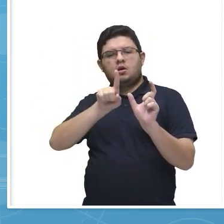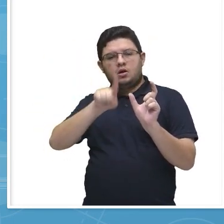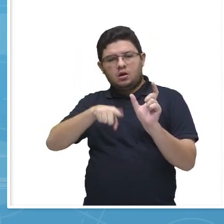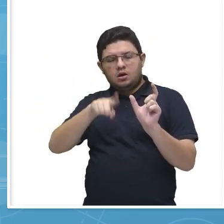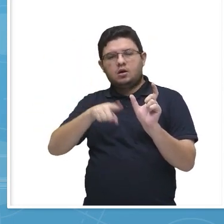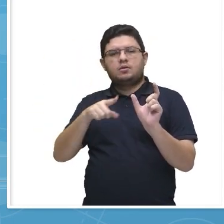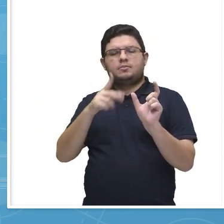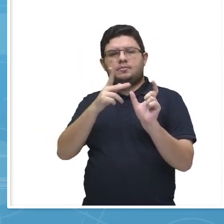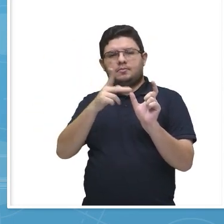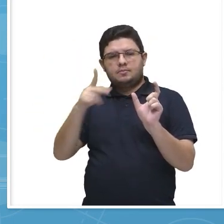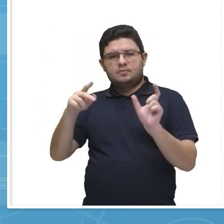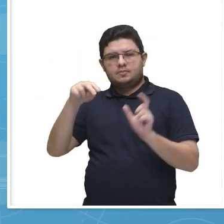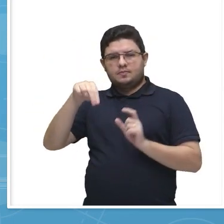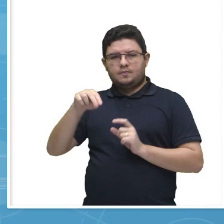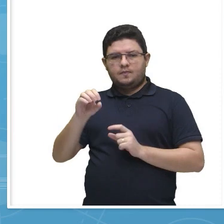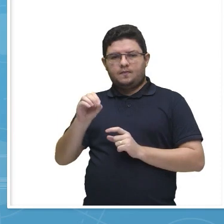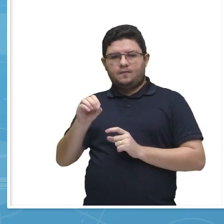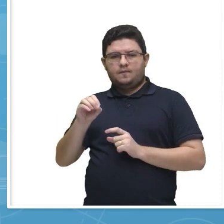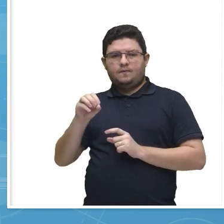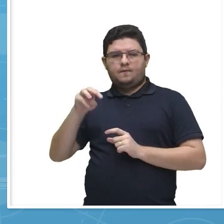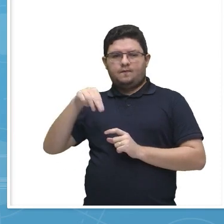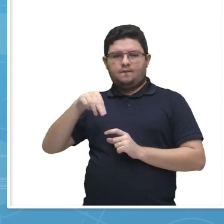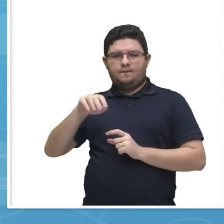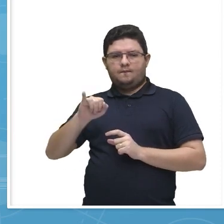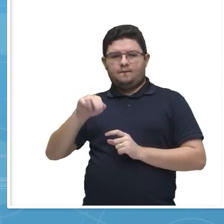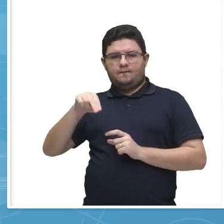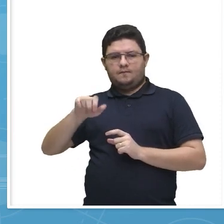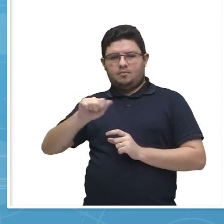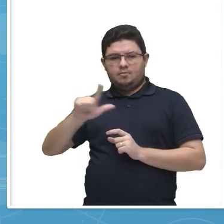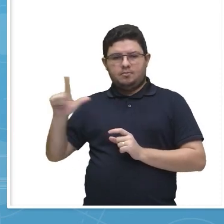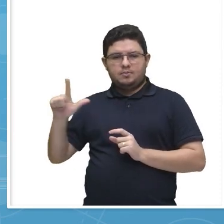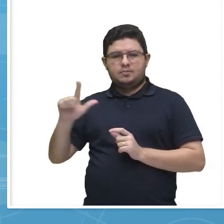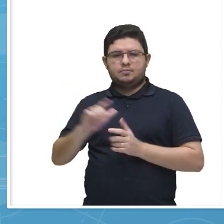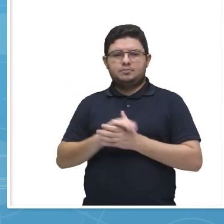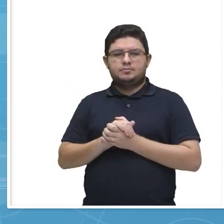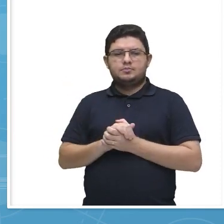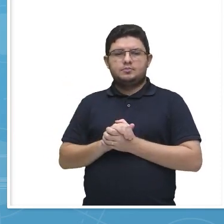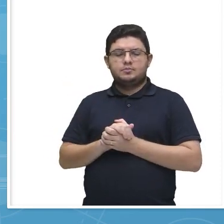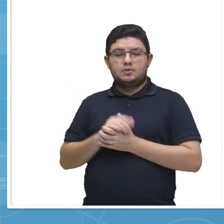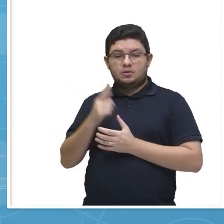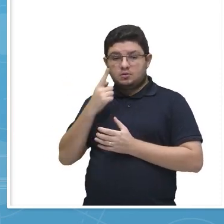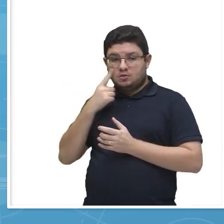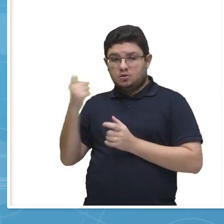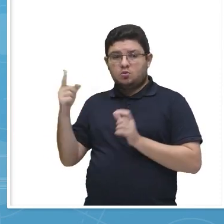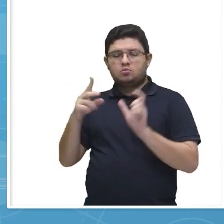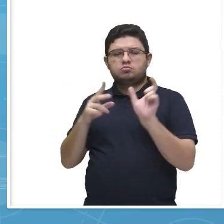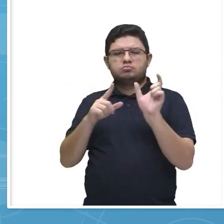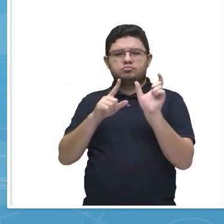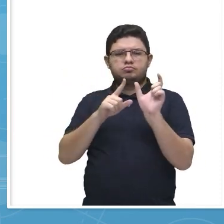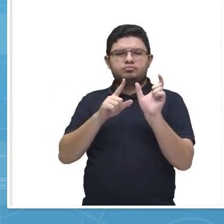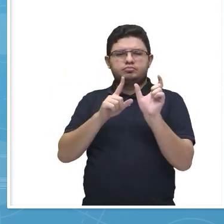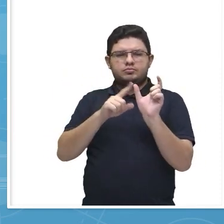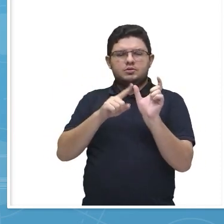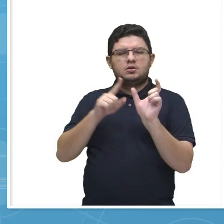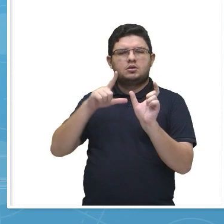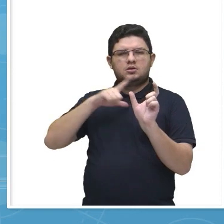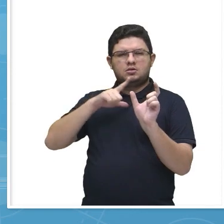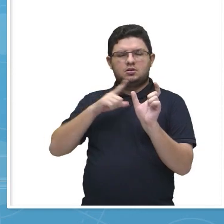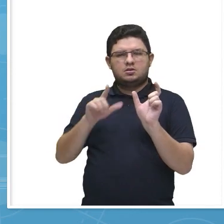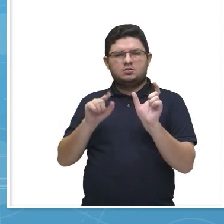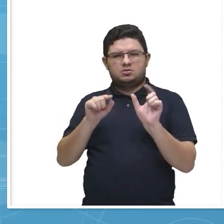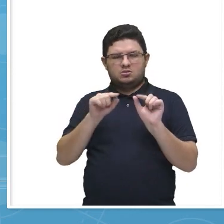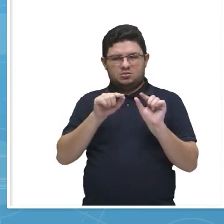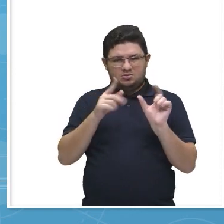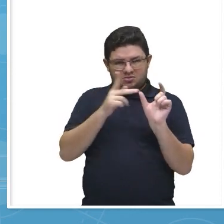letra A é predicado nominal. E quem é o verbo da minha oração? São, verbo ser, certo?